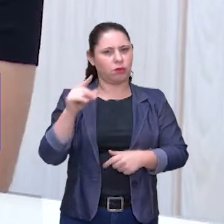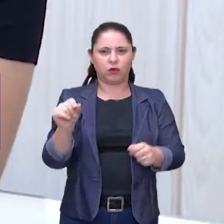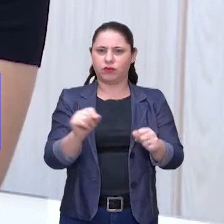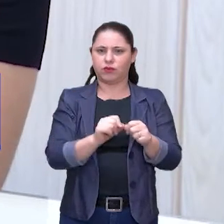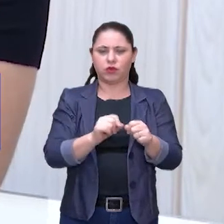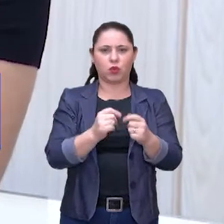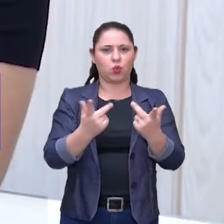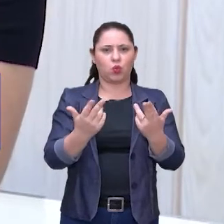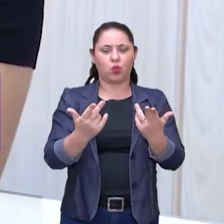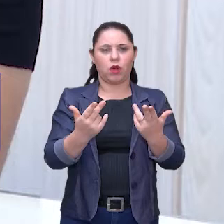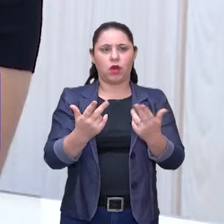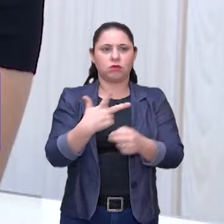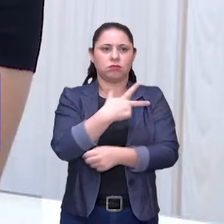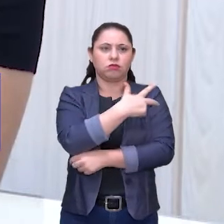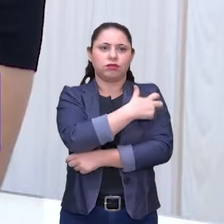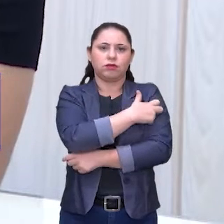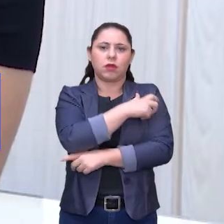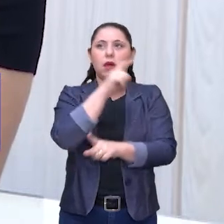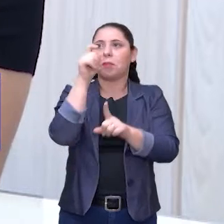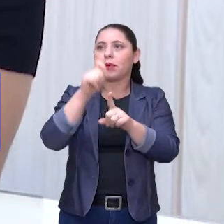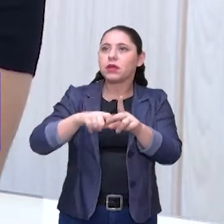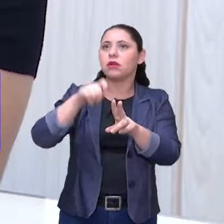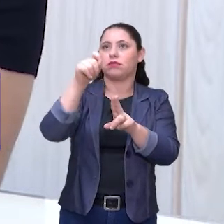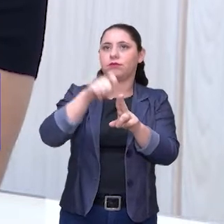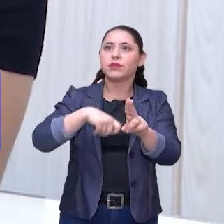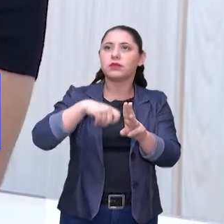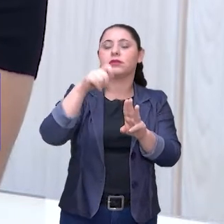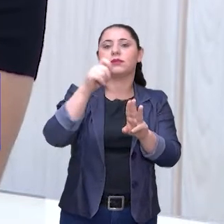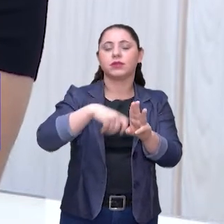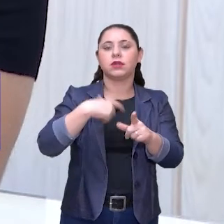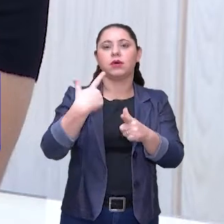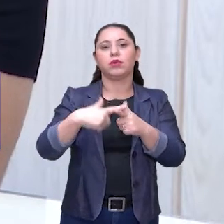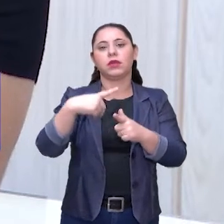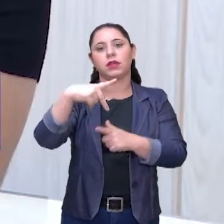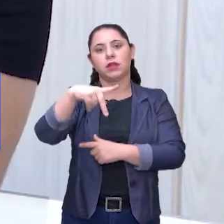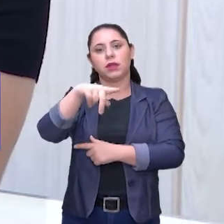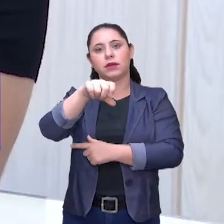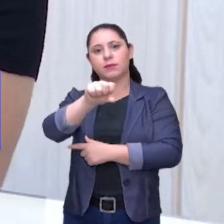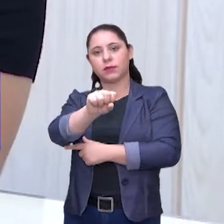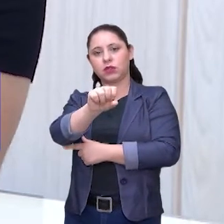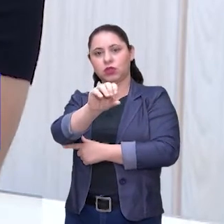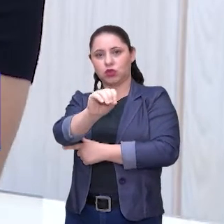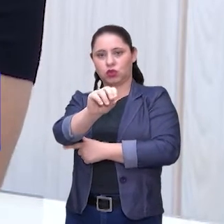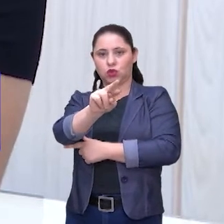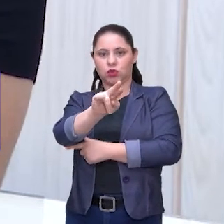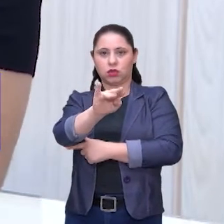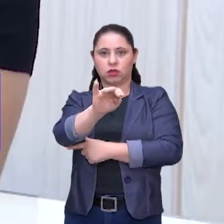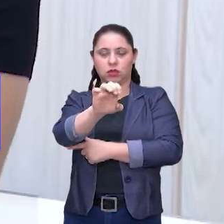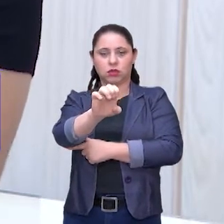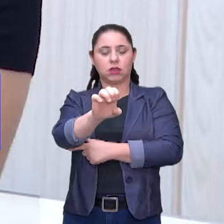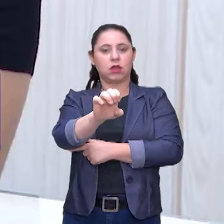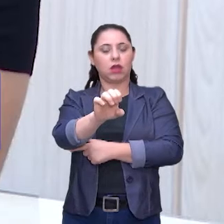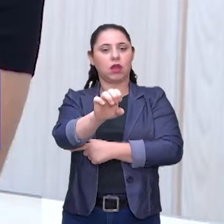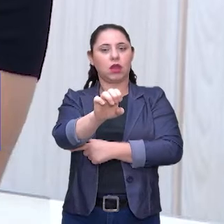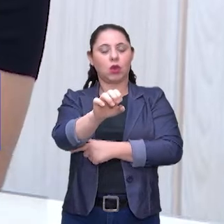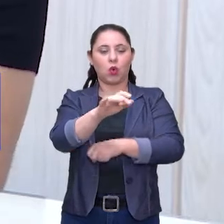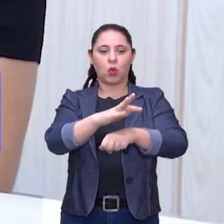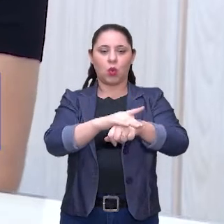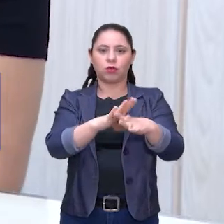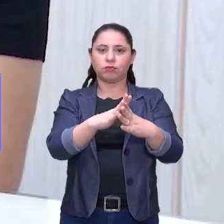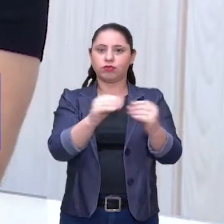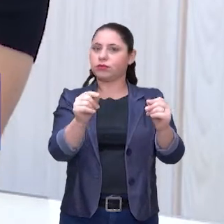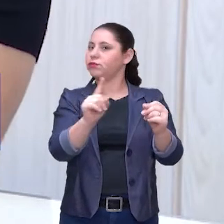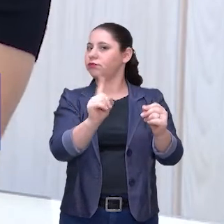hoje praticamente, né? Então é super tranquilo de fazer, como se fosse tomar uma injeção mensal, né? Porque a psoríase